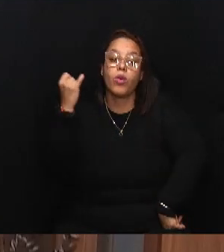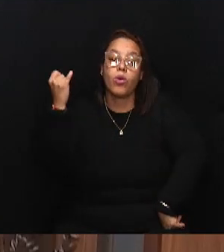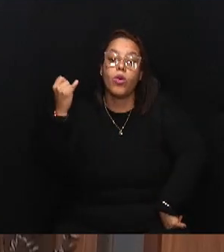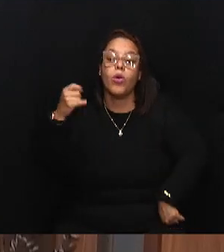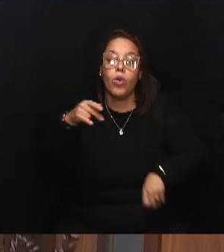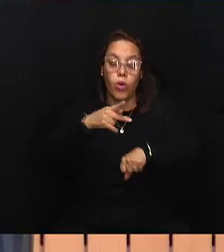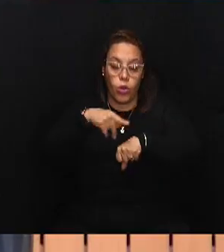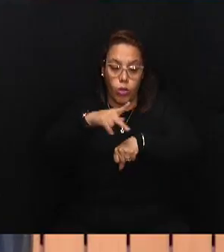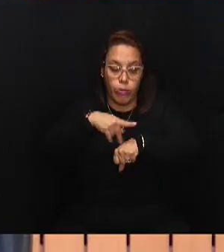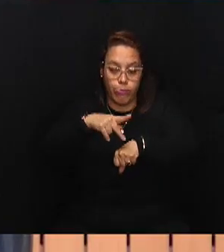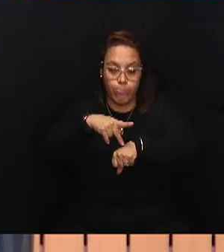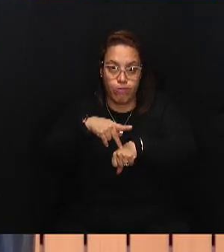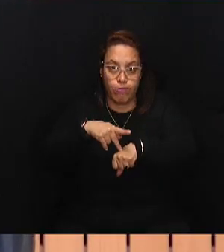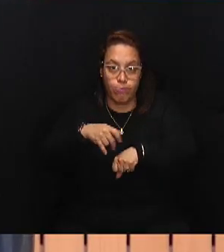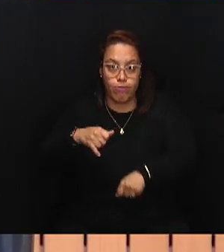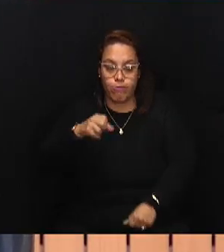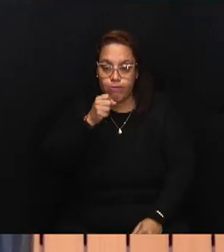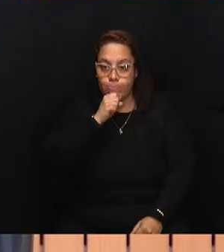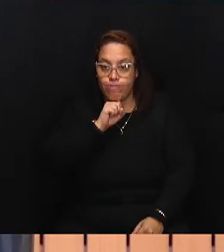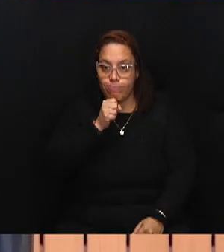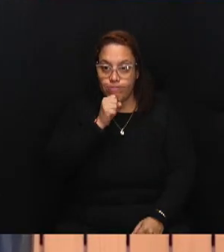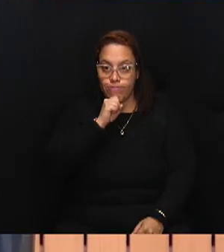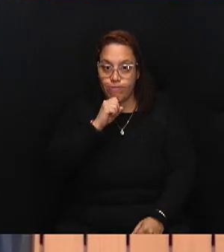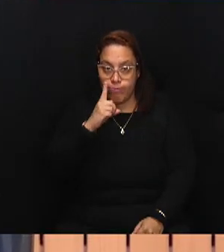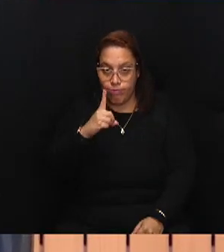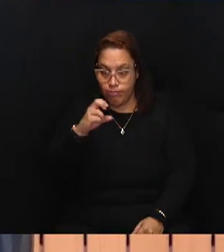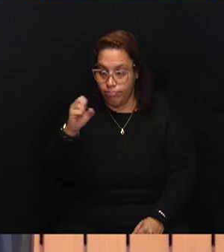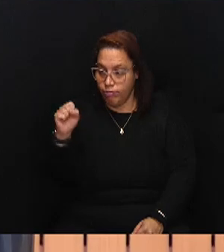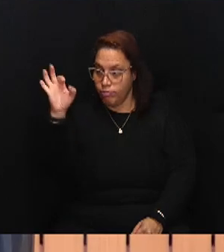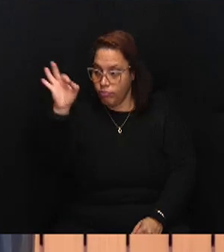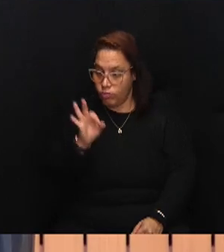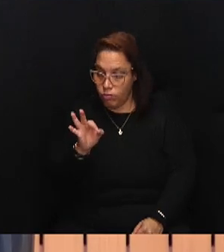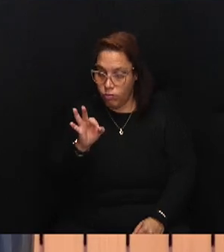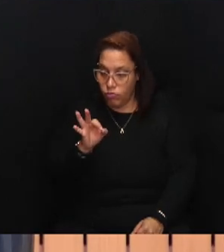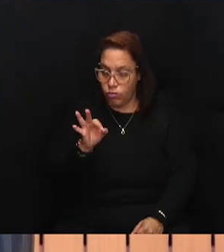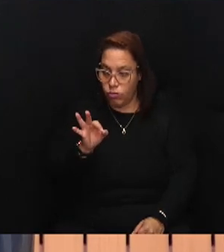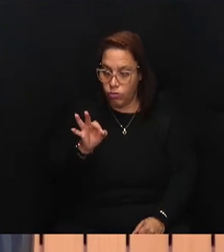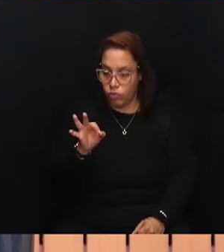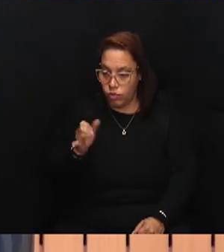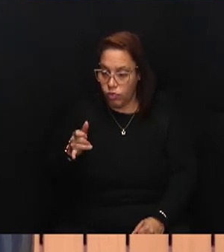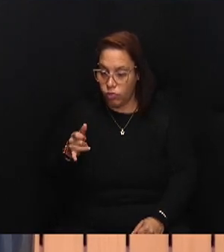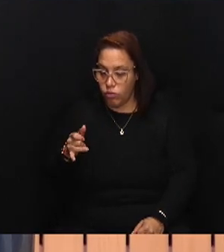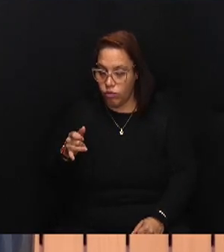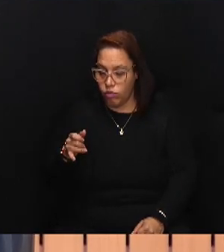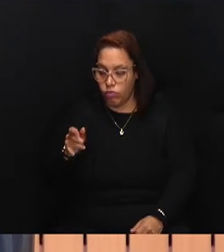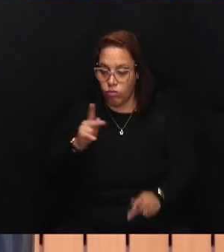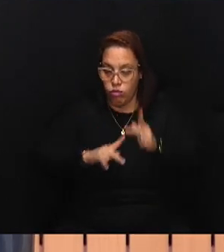que envelheceu. Nós temos hoje na cidade de Campinas 18% da população idosa. E essa